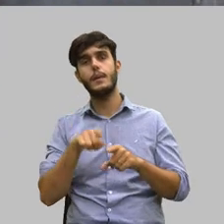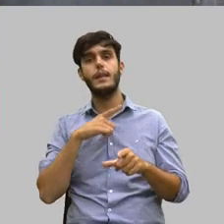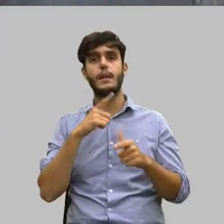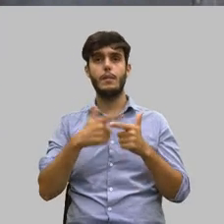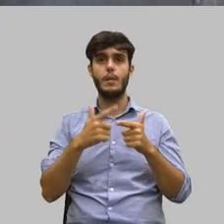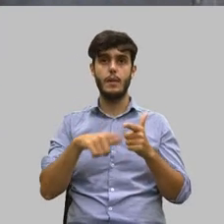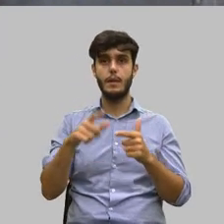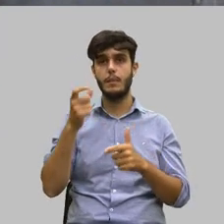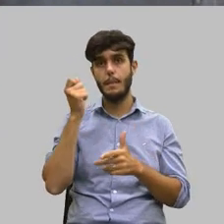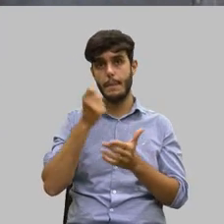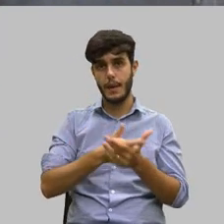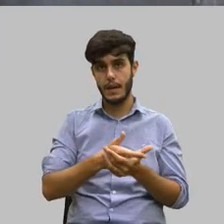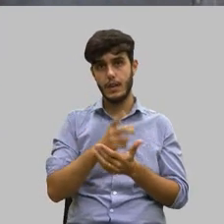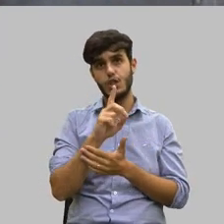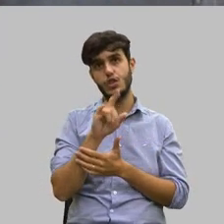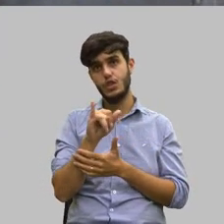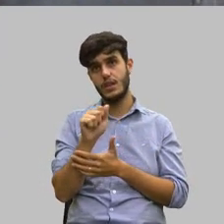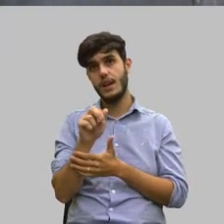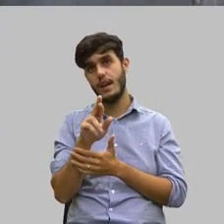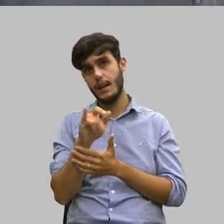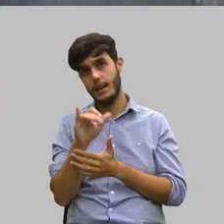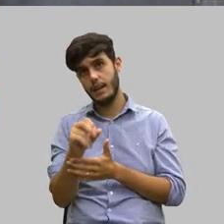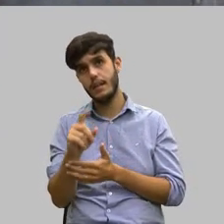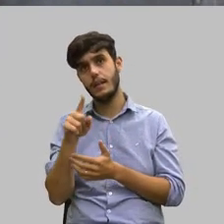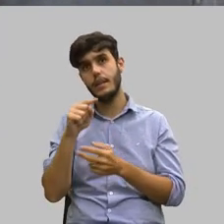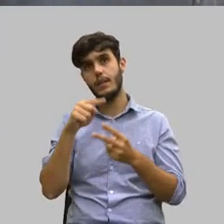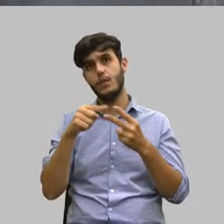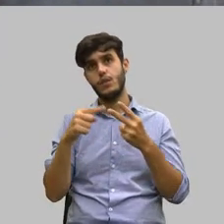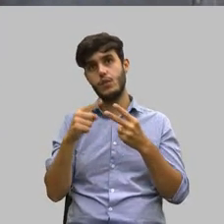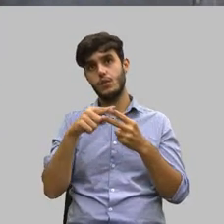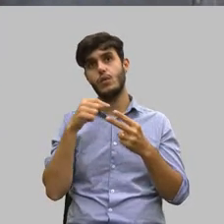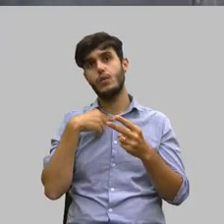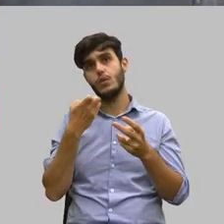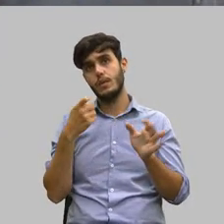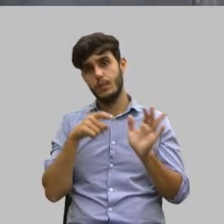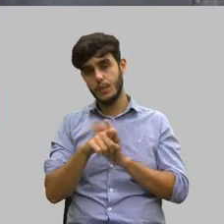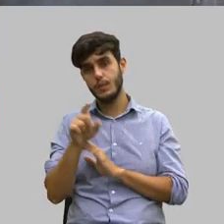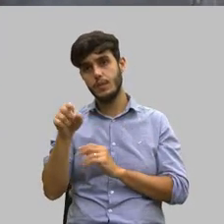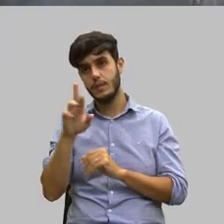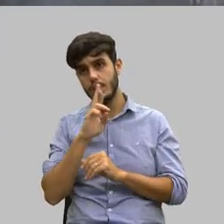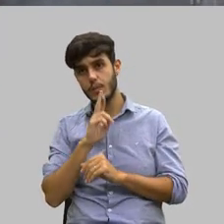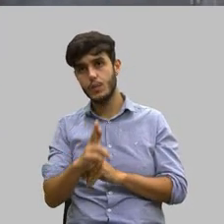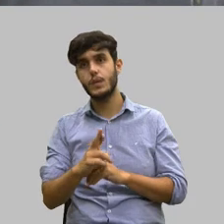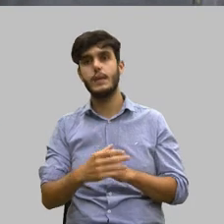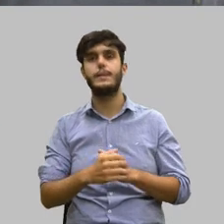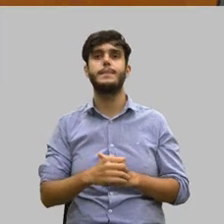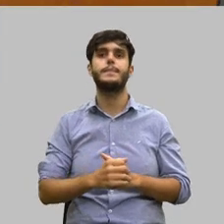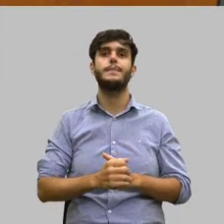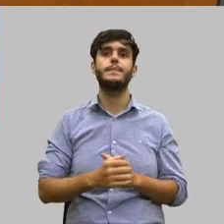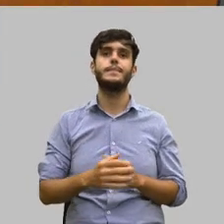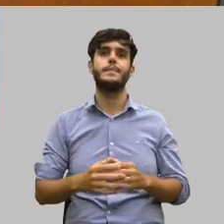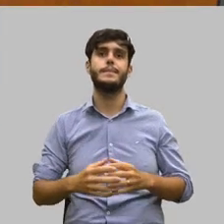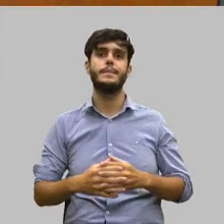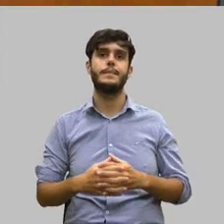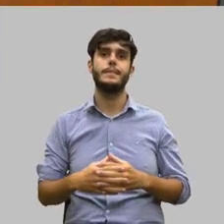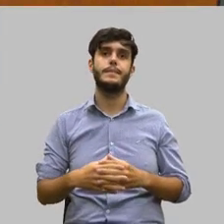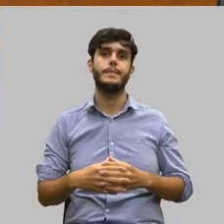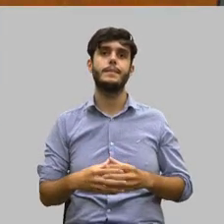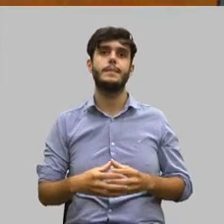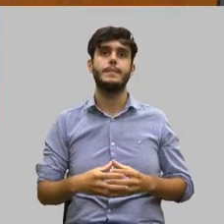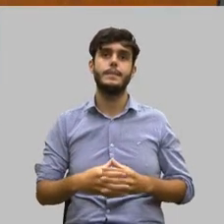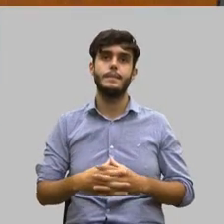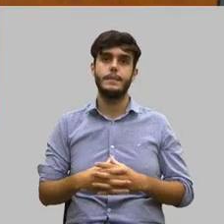pagamento integral das diárias são essas duas questões finais Comandante que eu gostaria que o Senhor pudesse nos esclarecer Obrigado